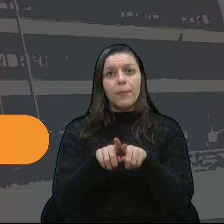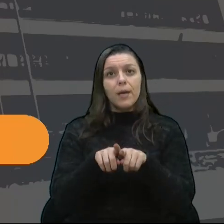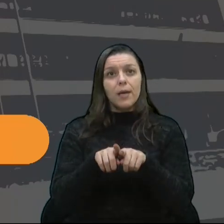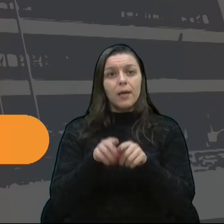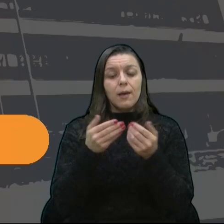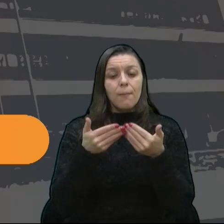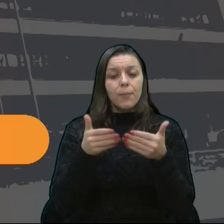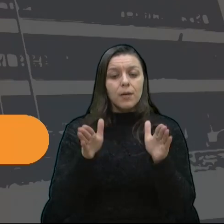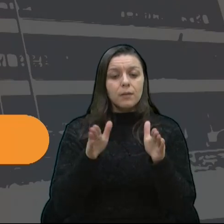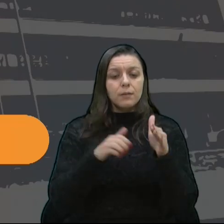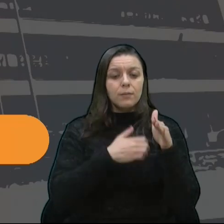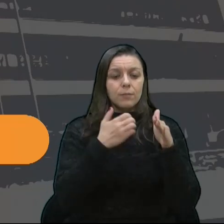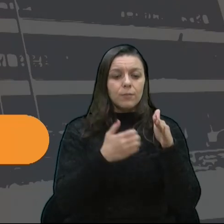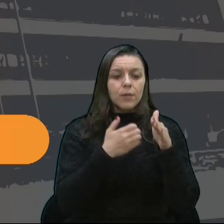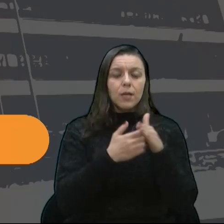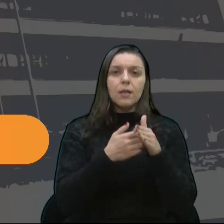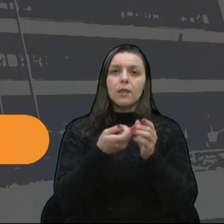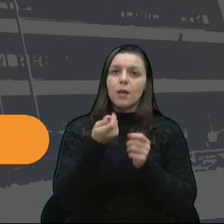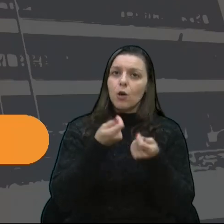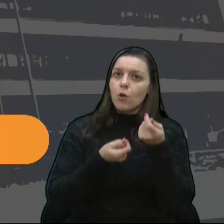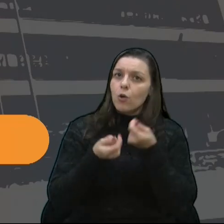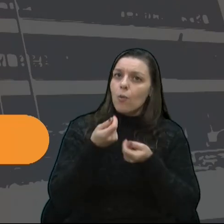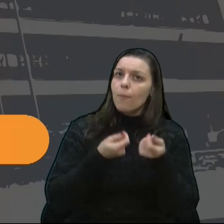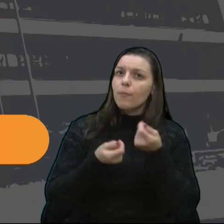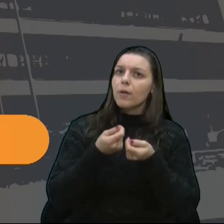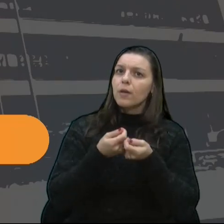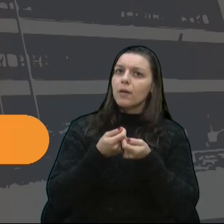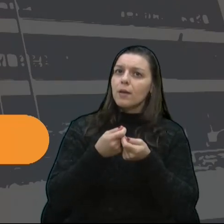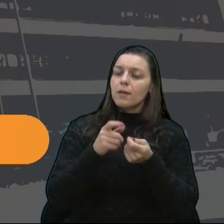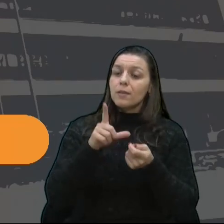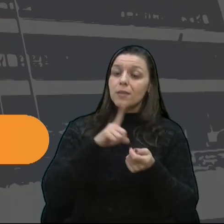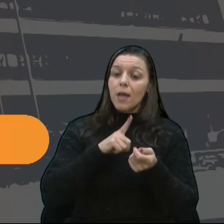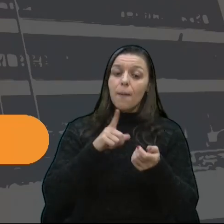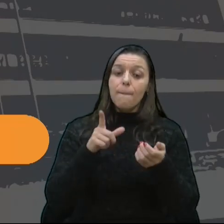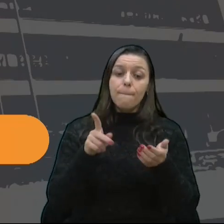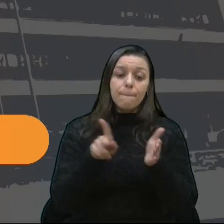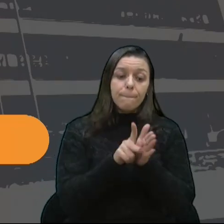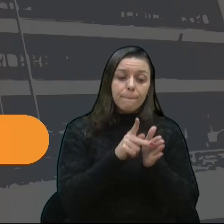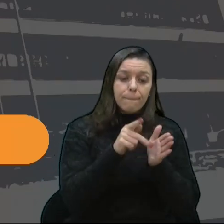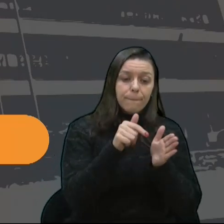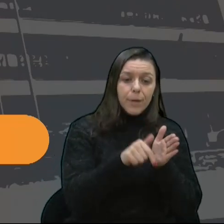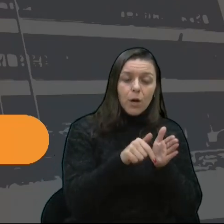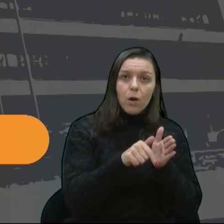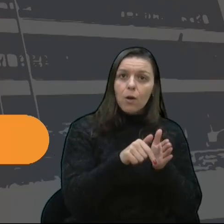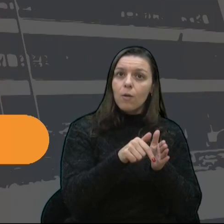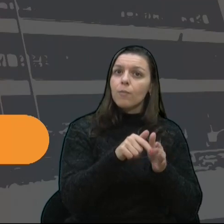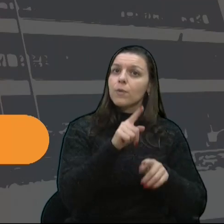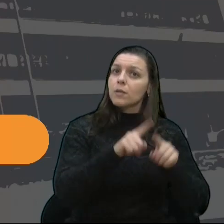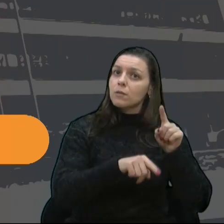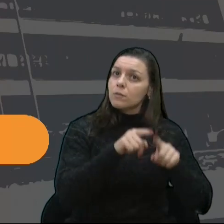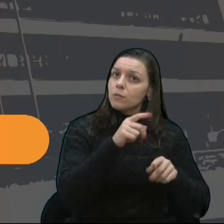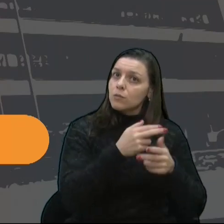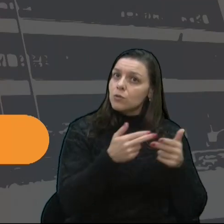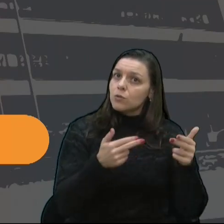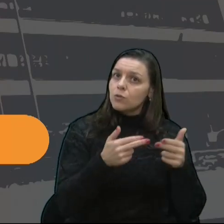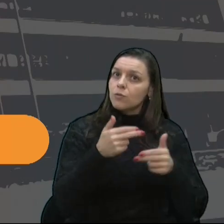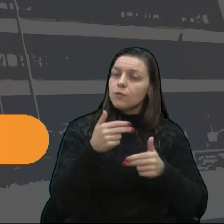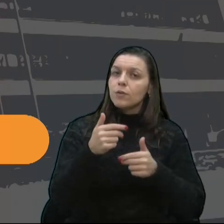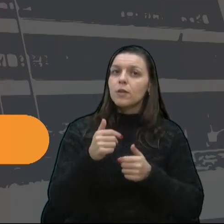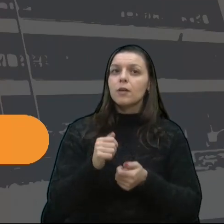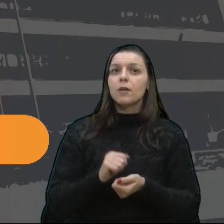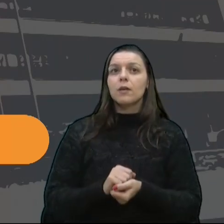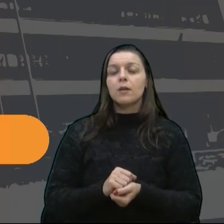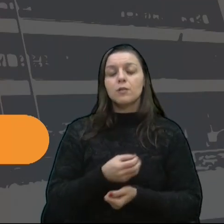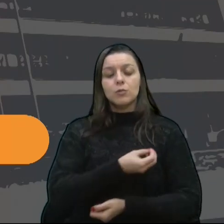na economia local, a eles poderem gerar suas próprias receitas, a gerar receita na região onde eles vivem